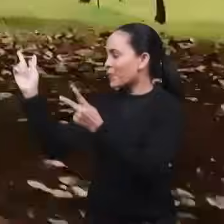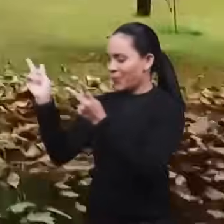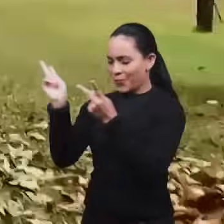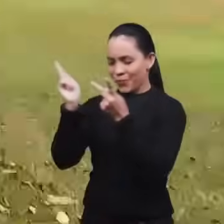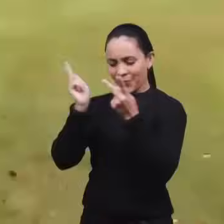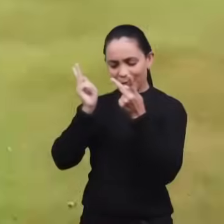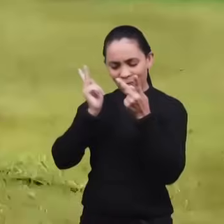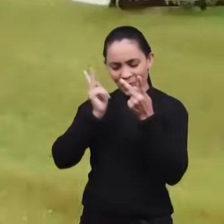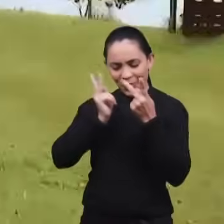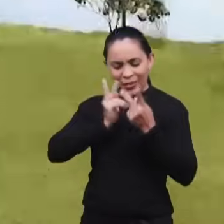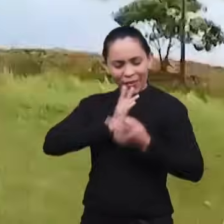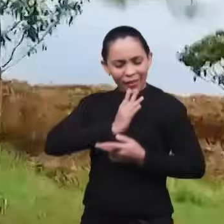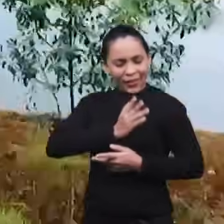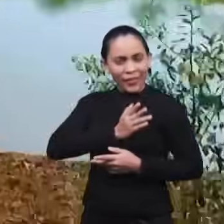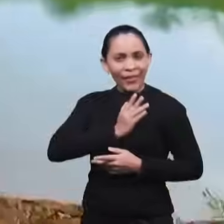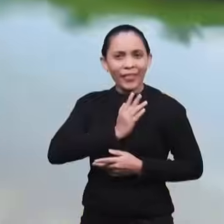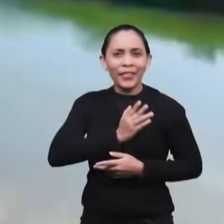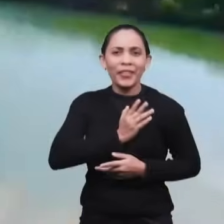ó,